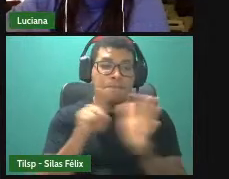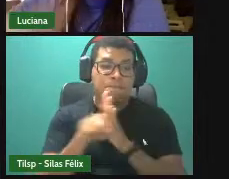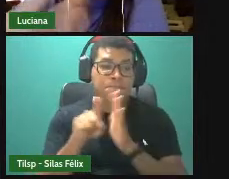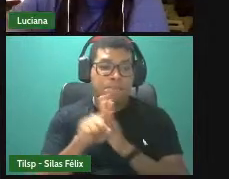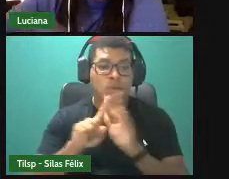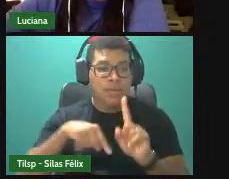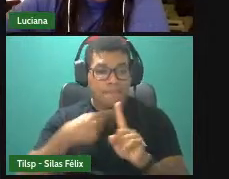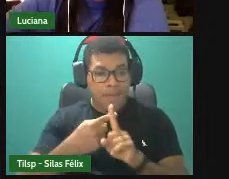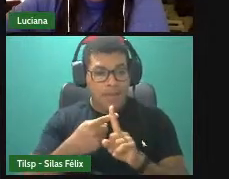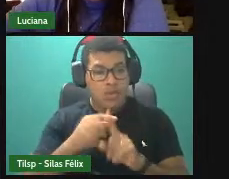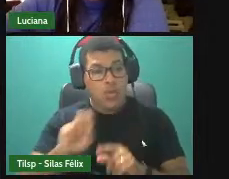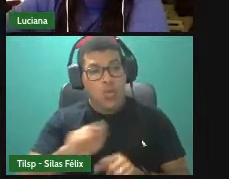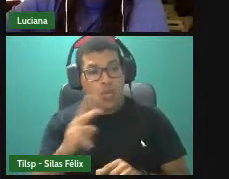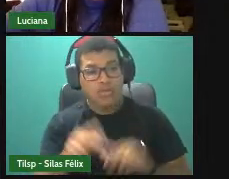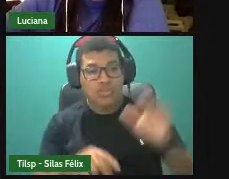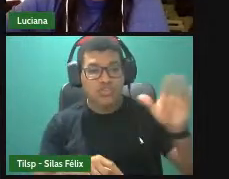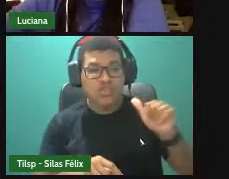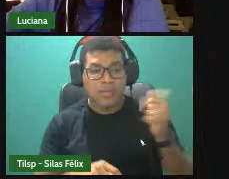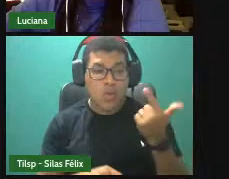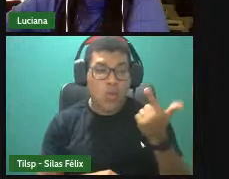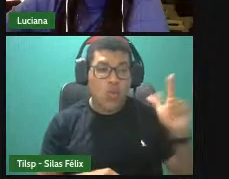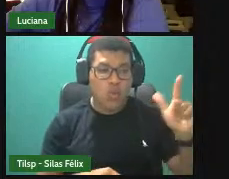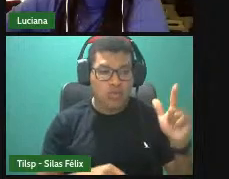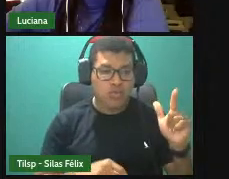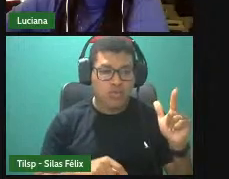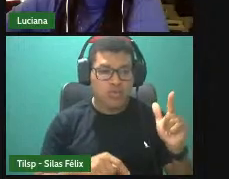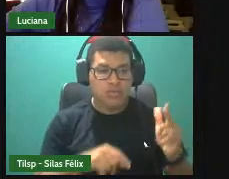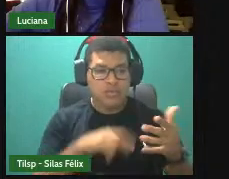ou ele pode até chamar outro perito para fazer a perícia, tá?